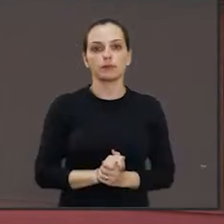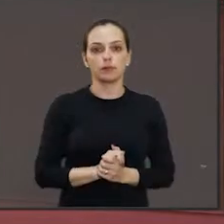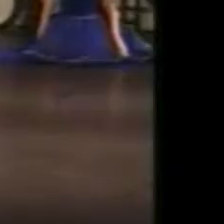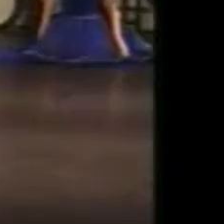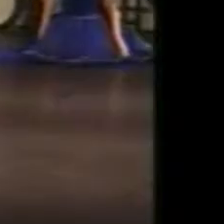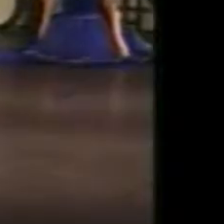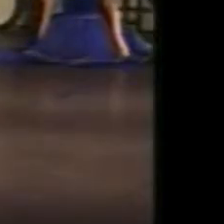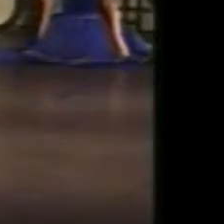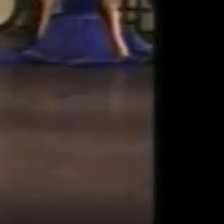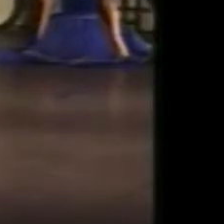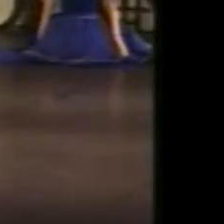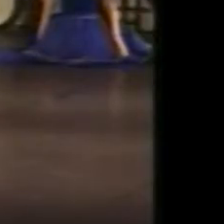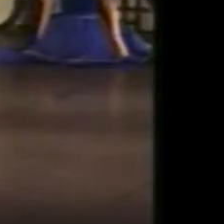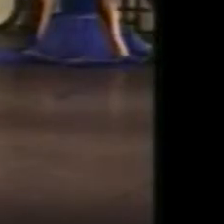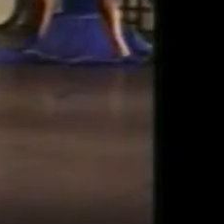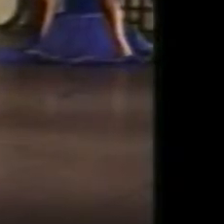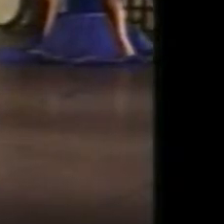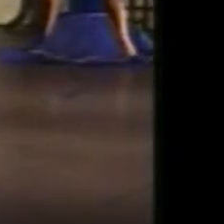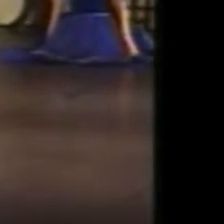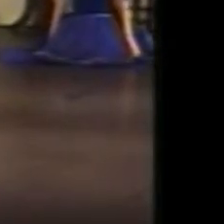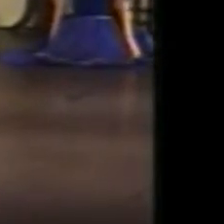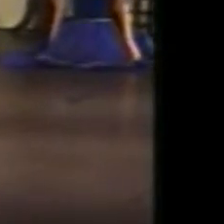cultura.